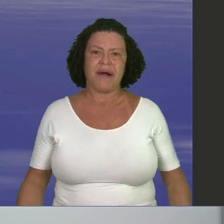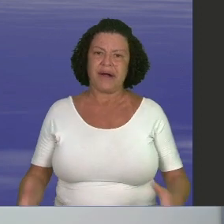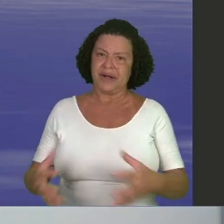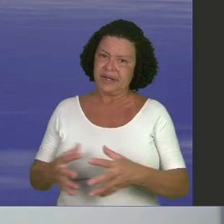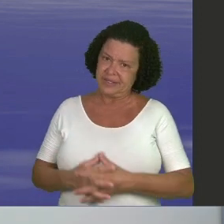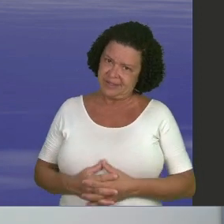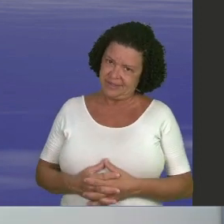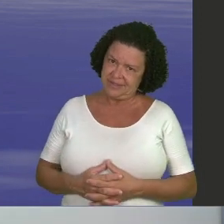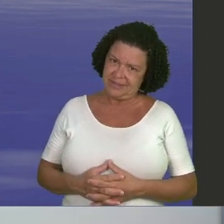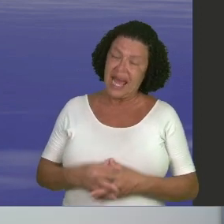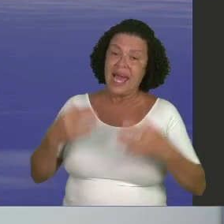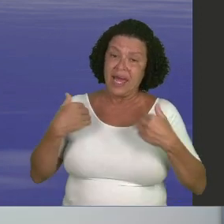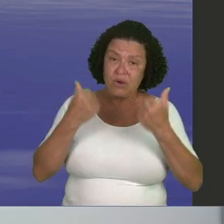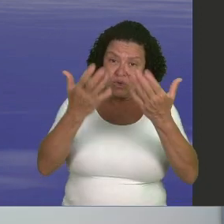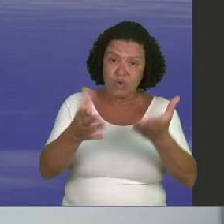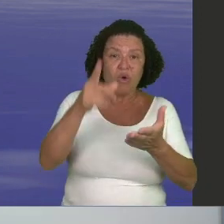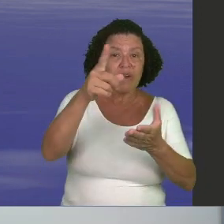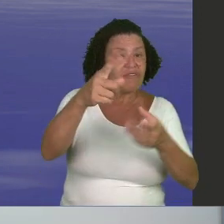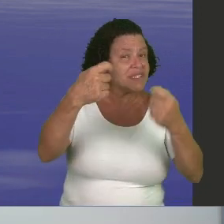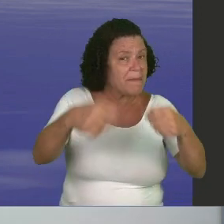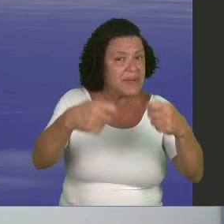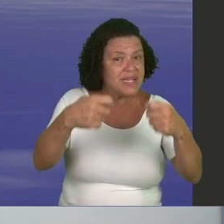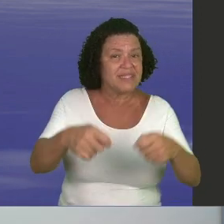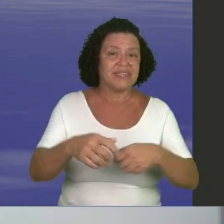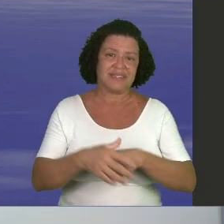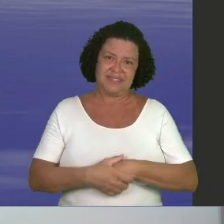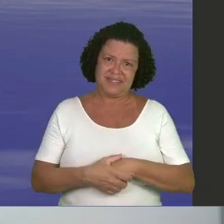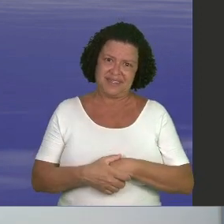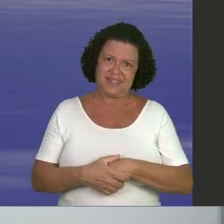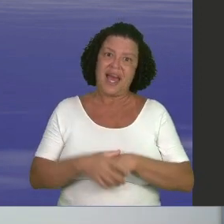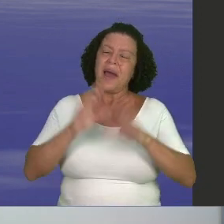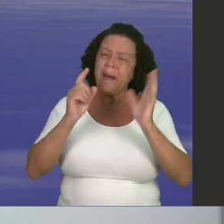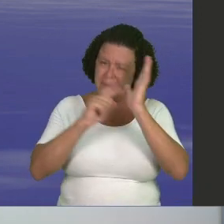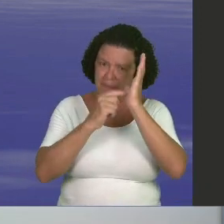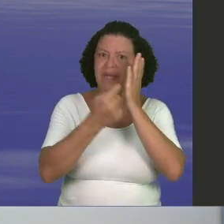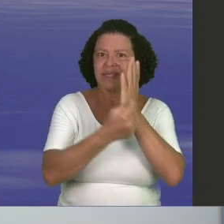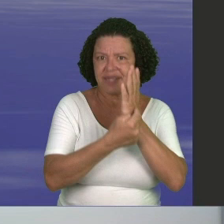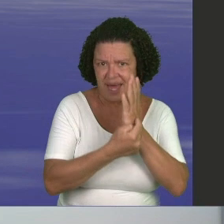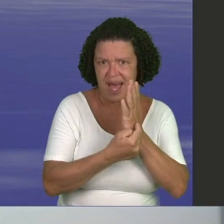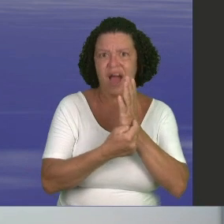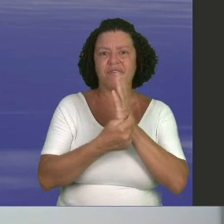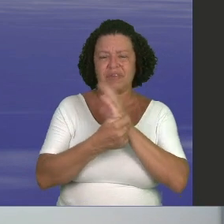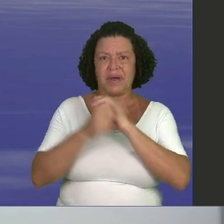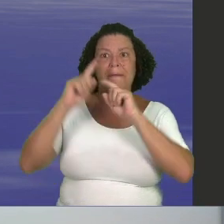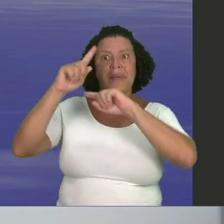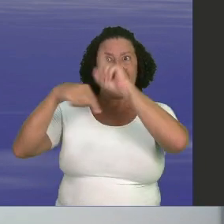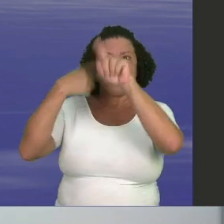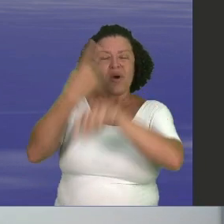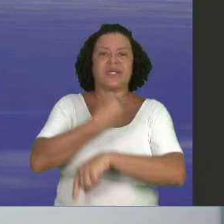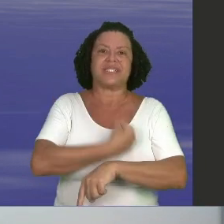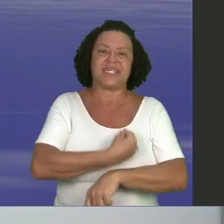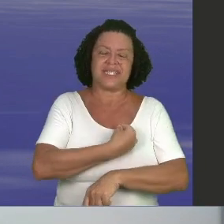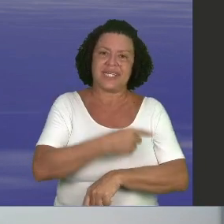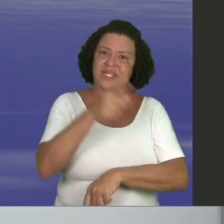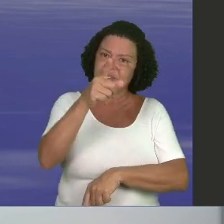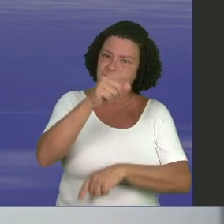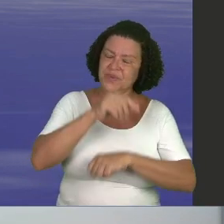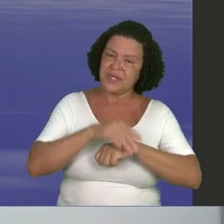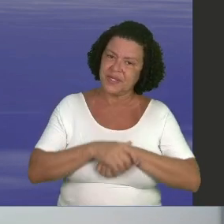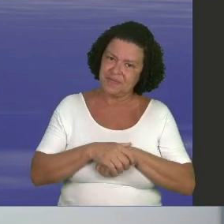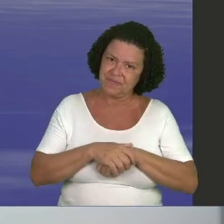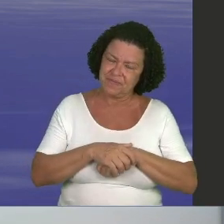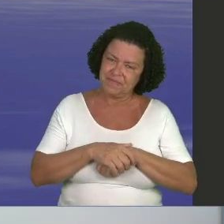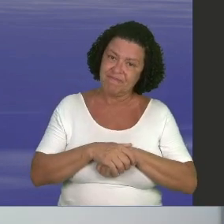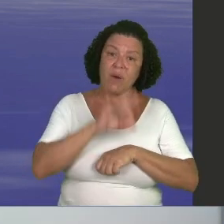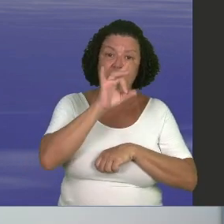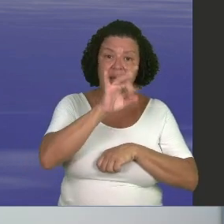pudesse carregar. Que isso sirva de lição para essa e para a próxima existência. Então, cada